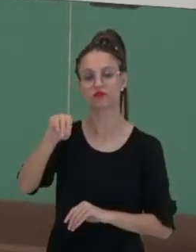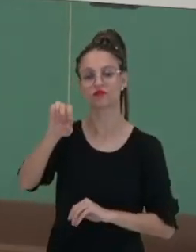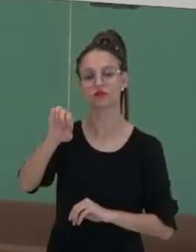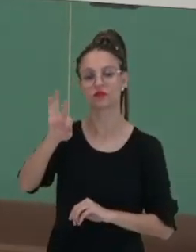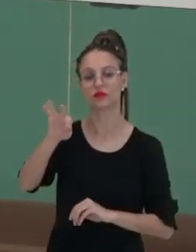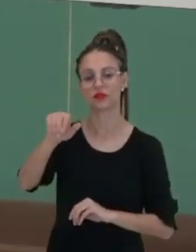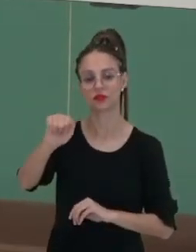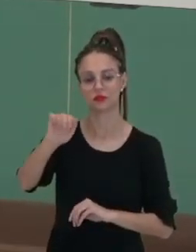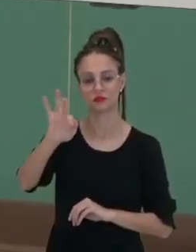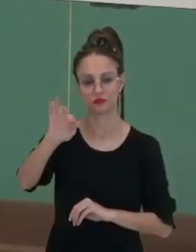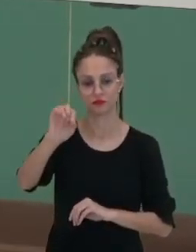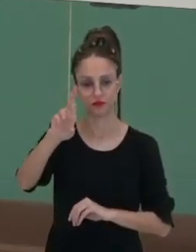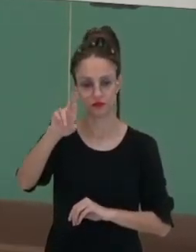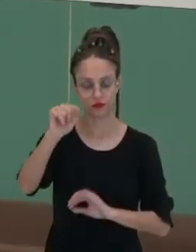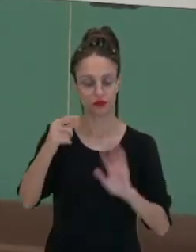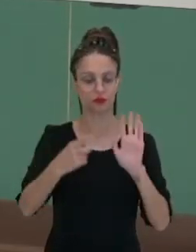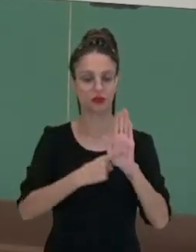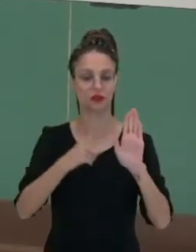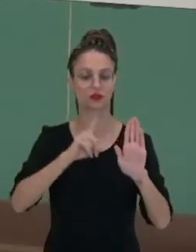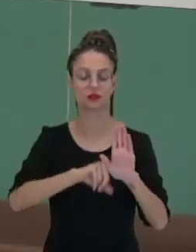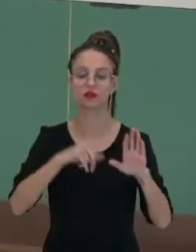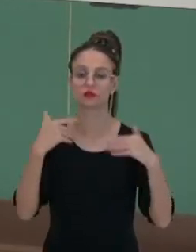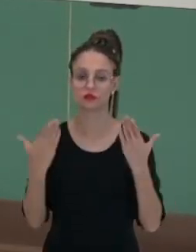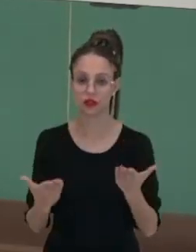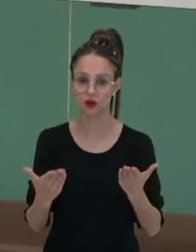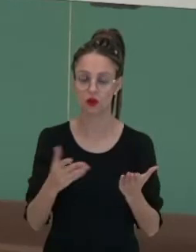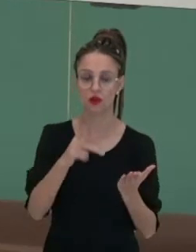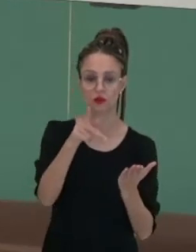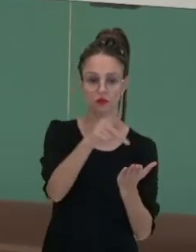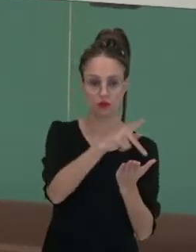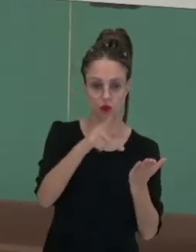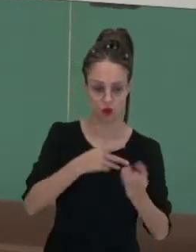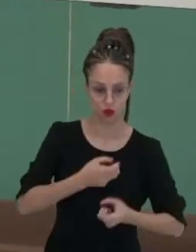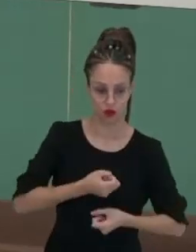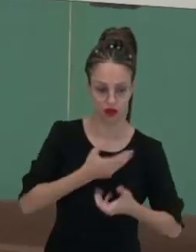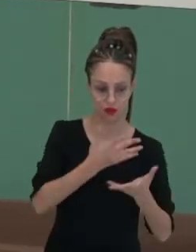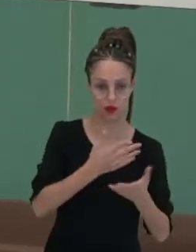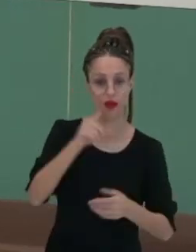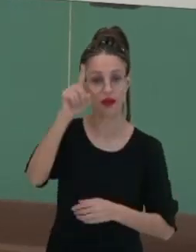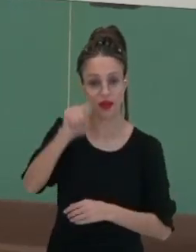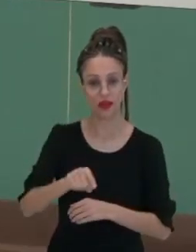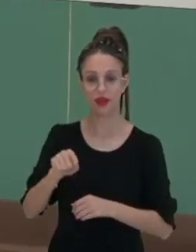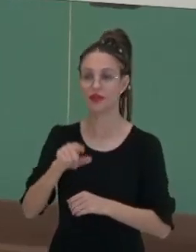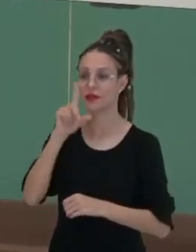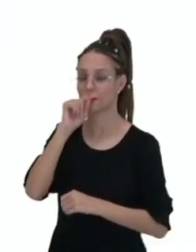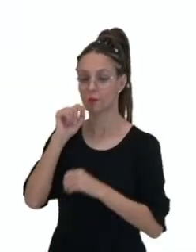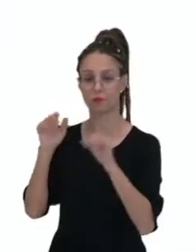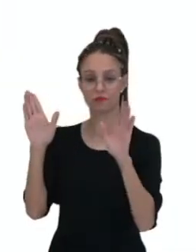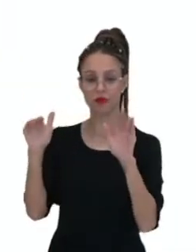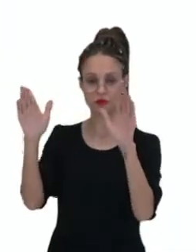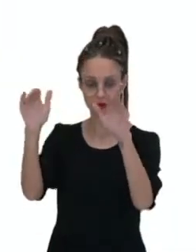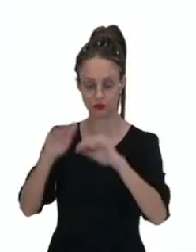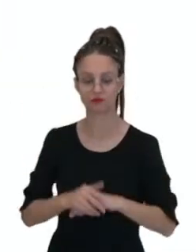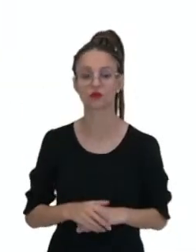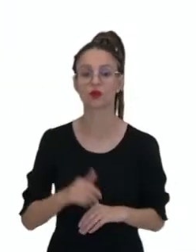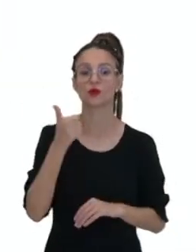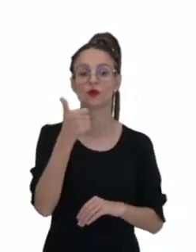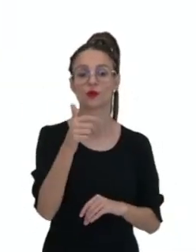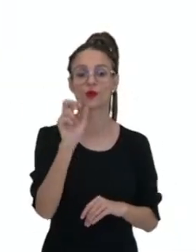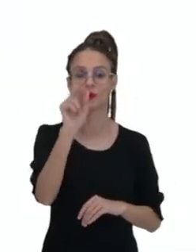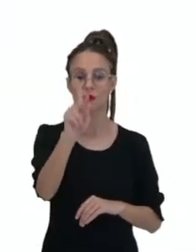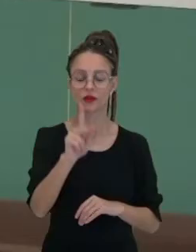metáfora consiste aqui em se alegar que poemas são pássaros. Muito bem. E aí o que ele